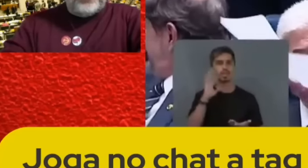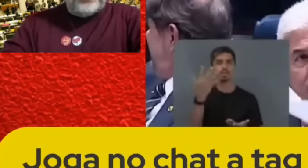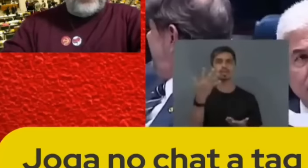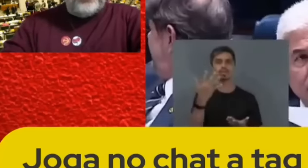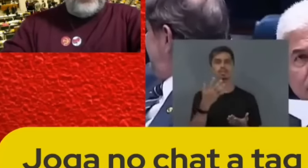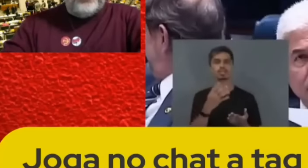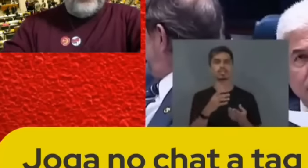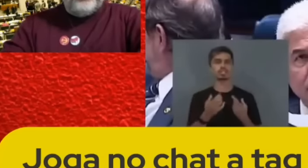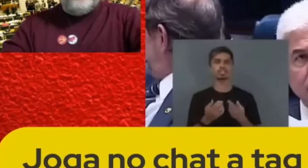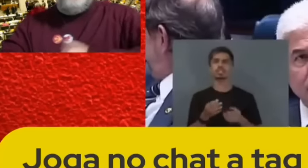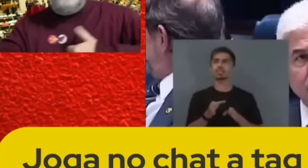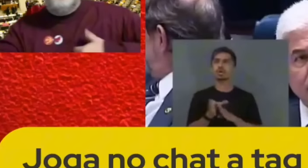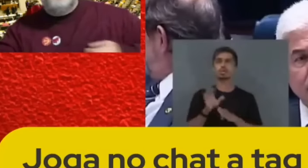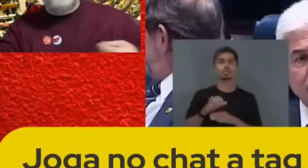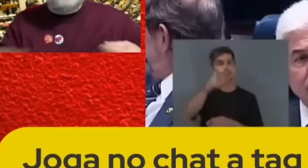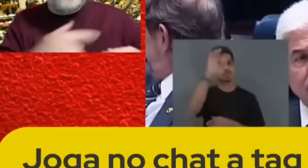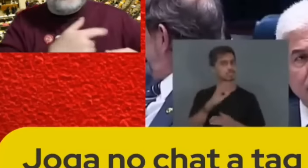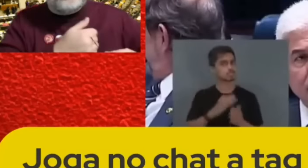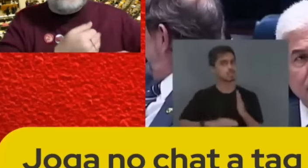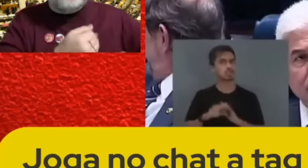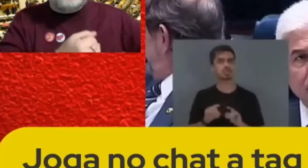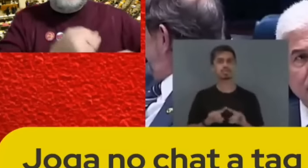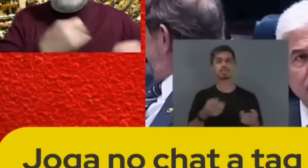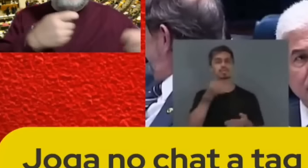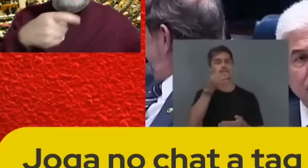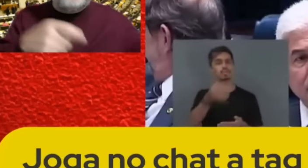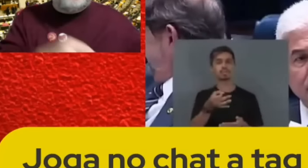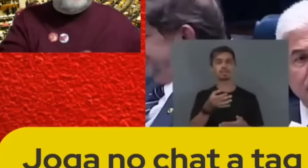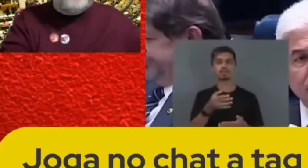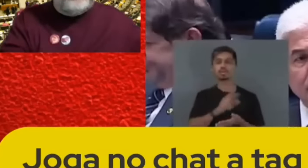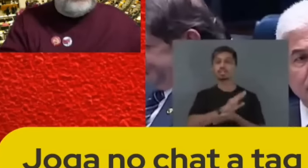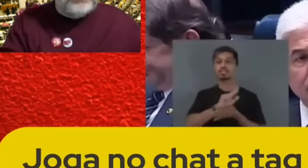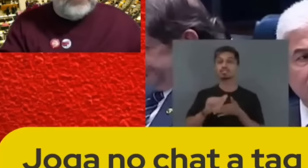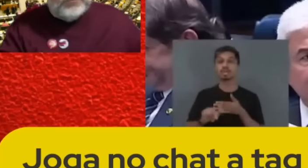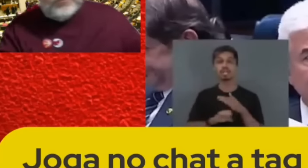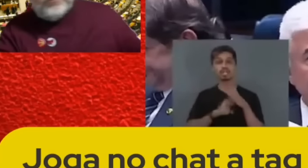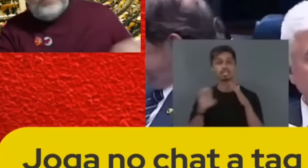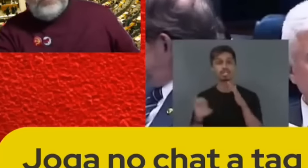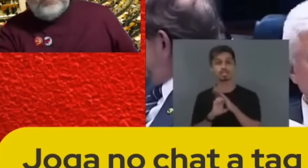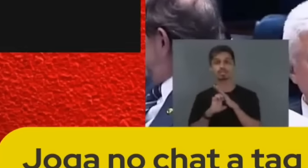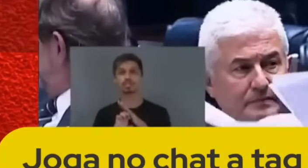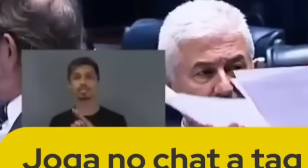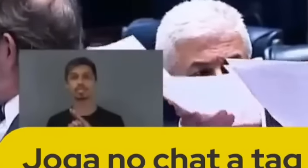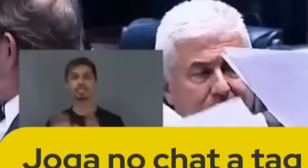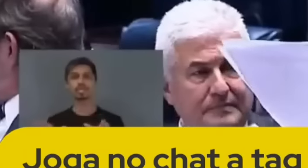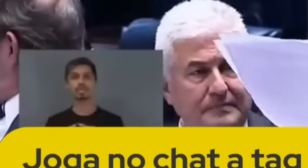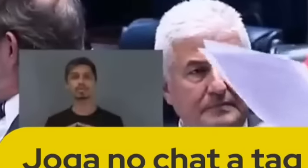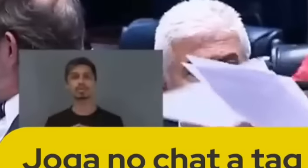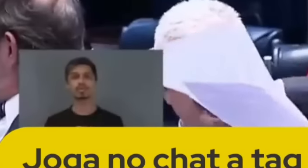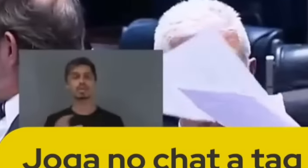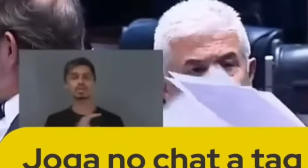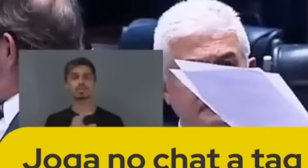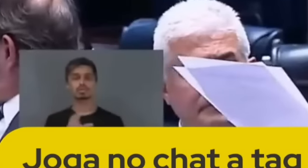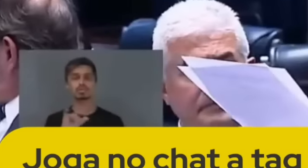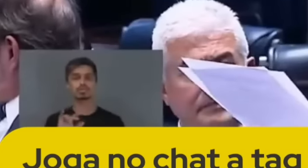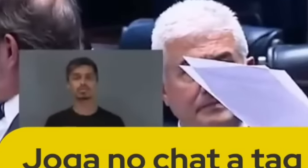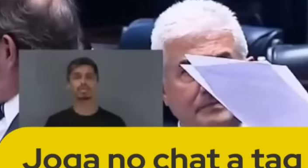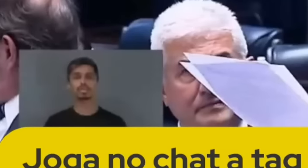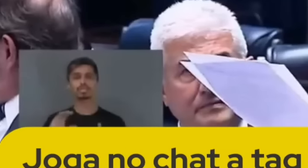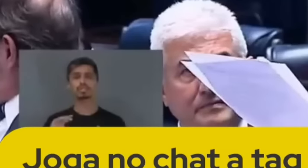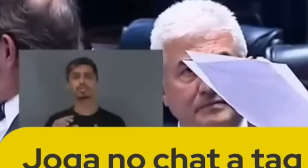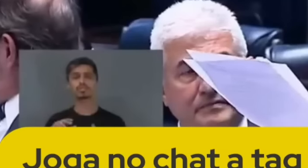uma orientação para o Brasil inteiro sem ouvir diversas confederações aqui, ó? A Confederação Nacional do